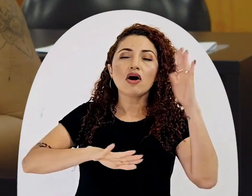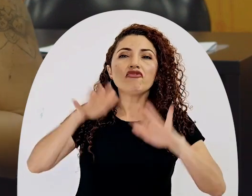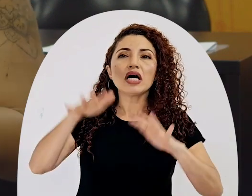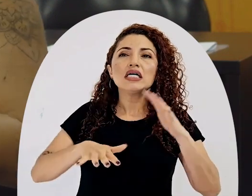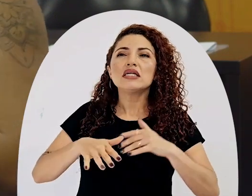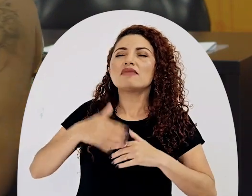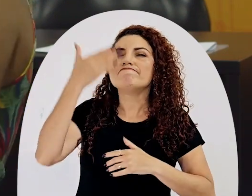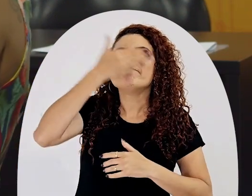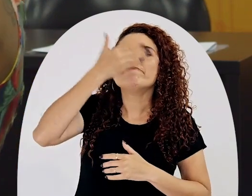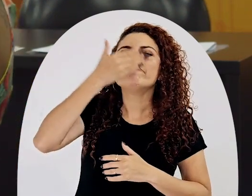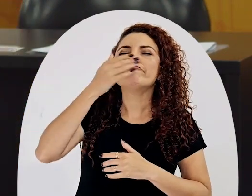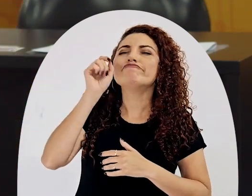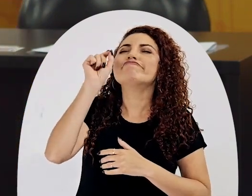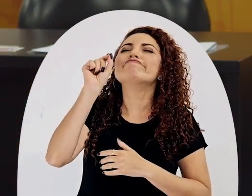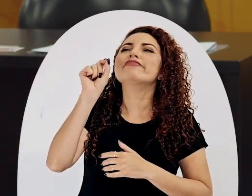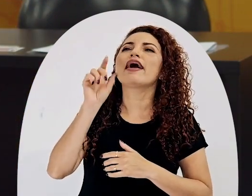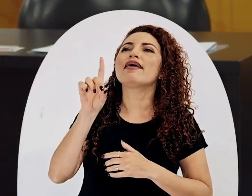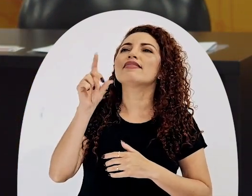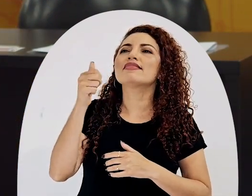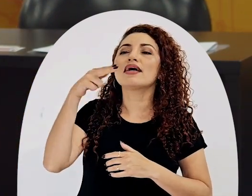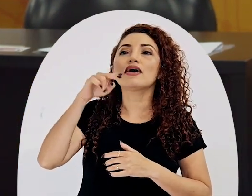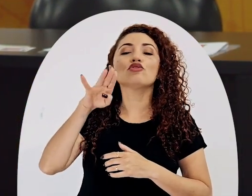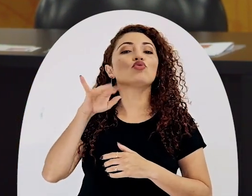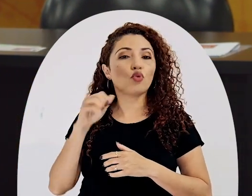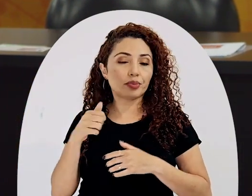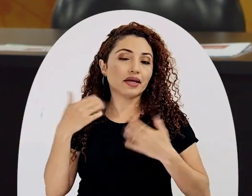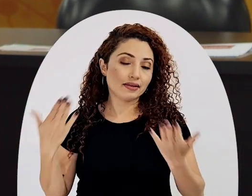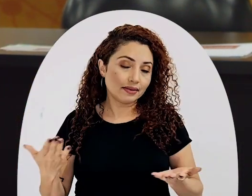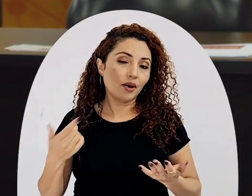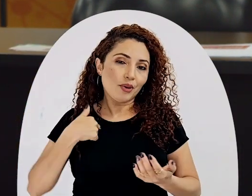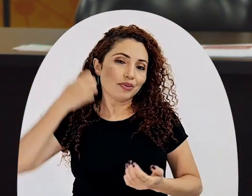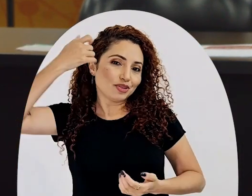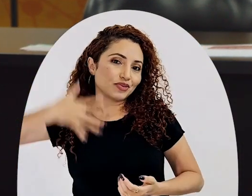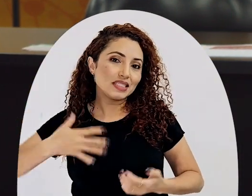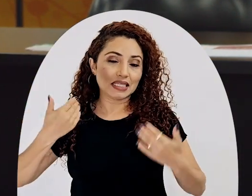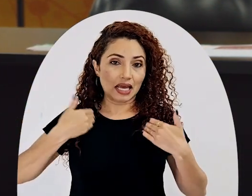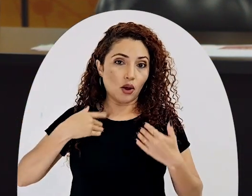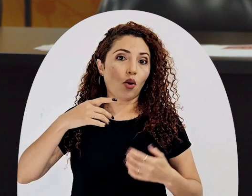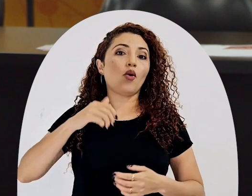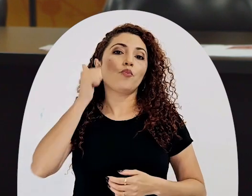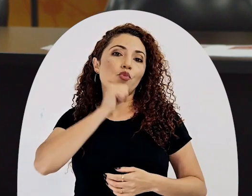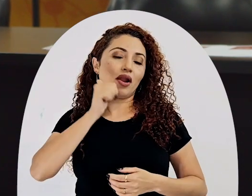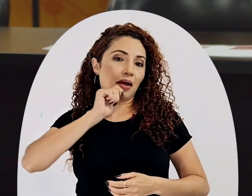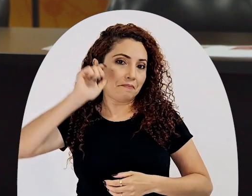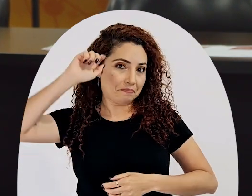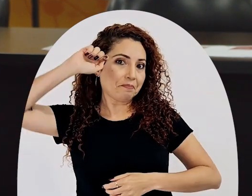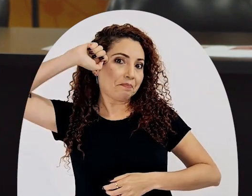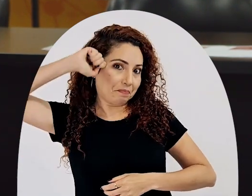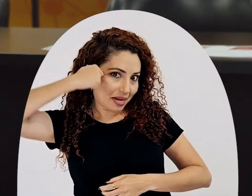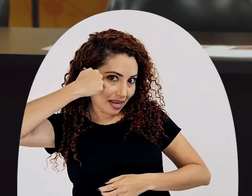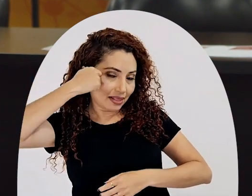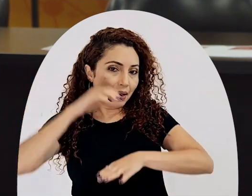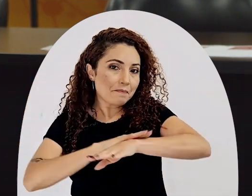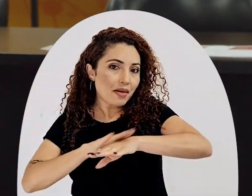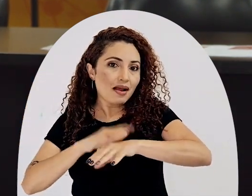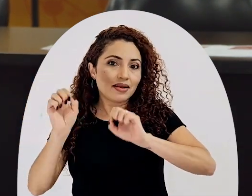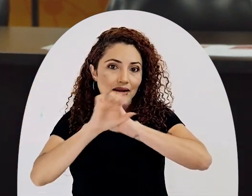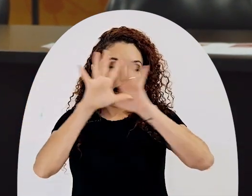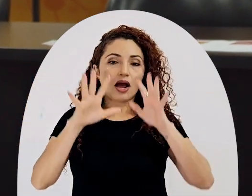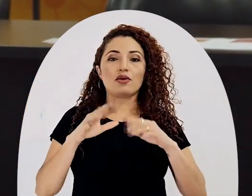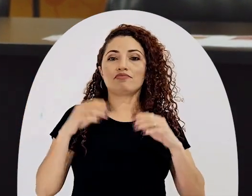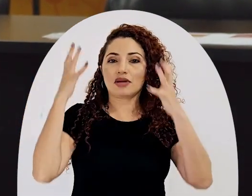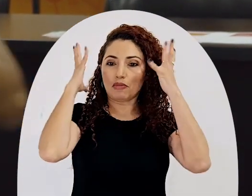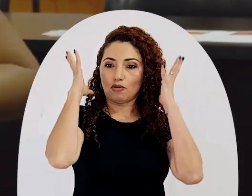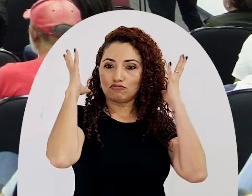Danúbia. Então, eu me autodeclaro uma mulher preta, de pele clara. Hoje estou com meu cabelo Black Power,